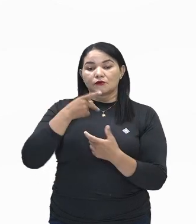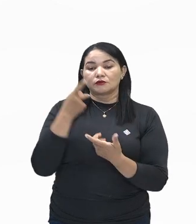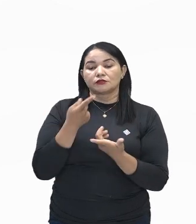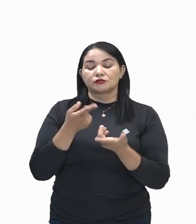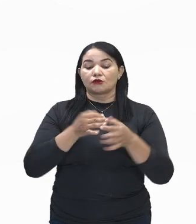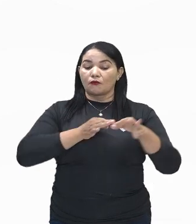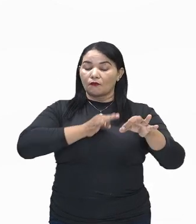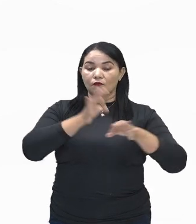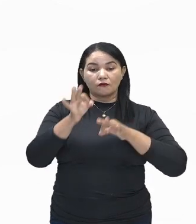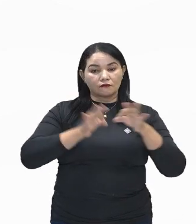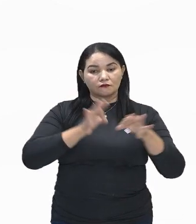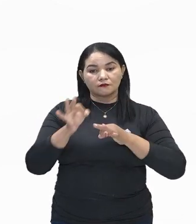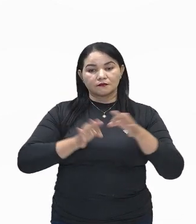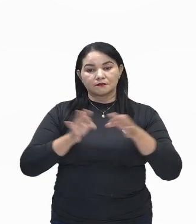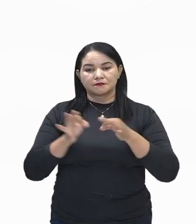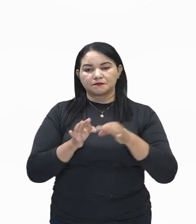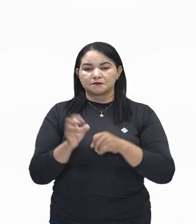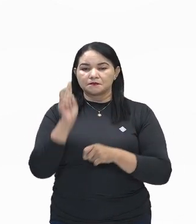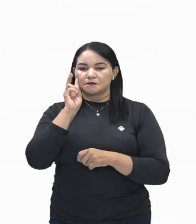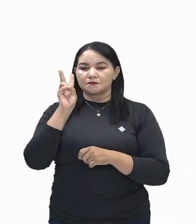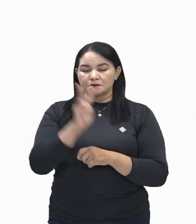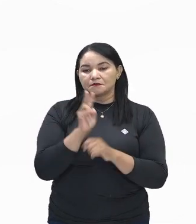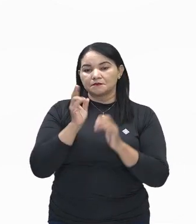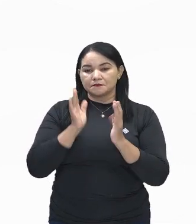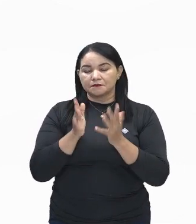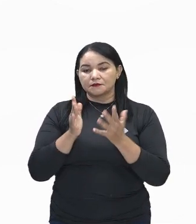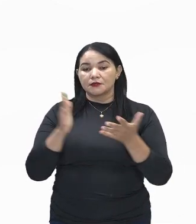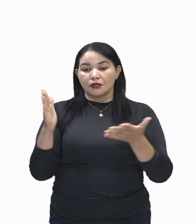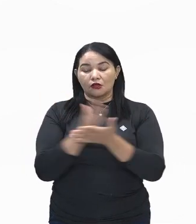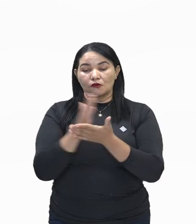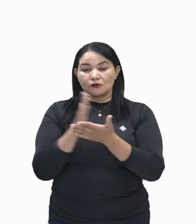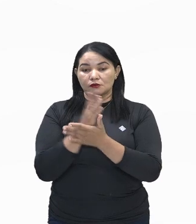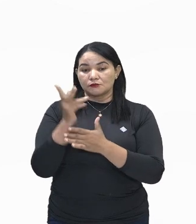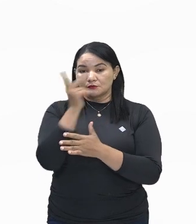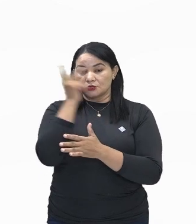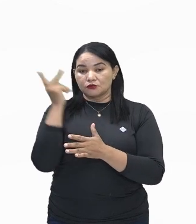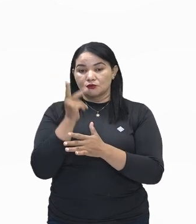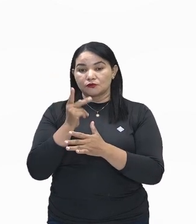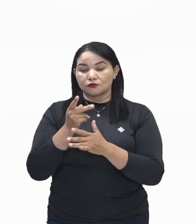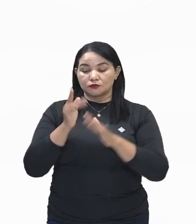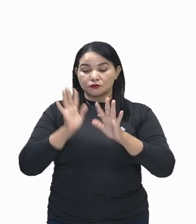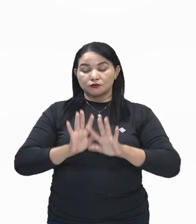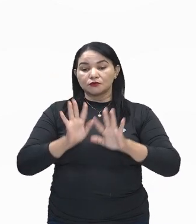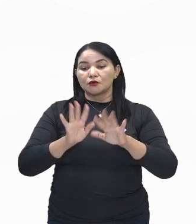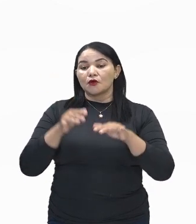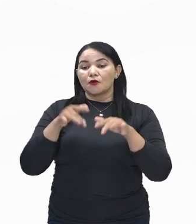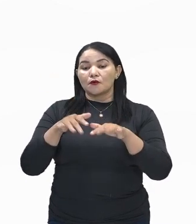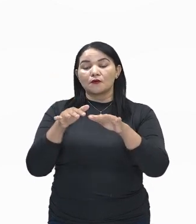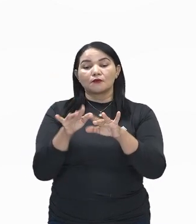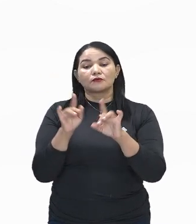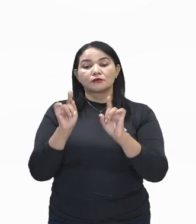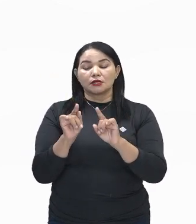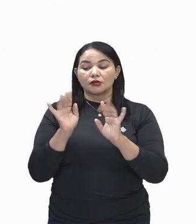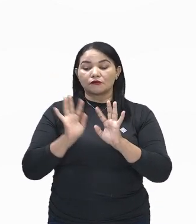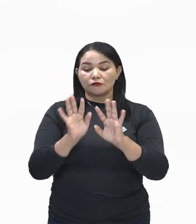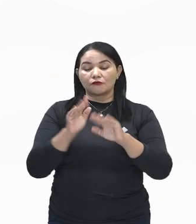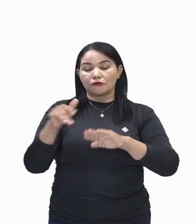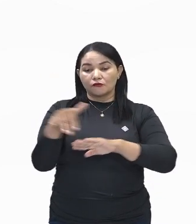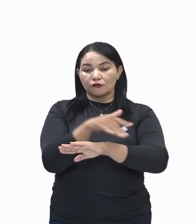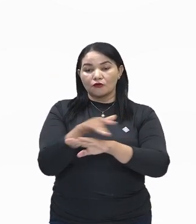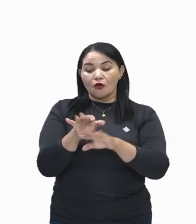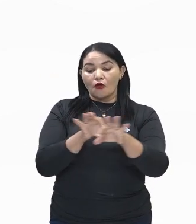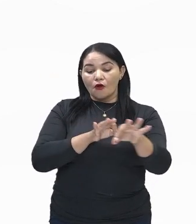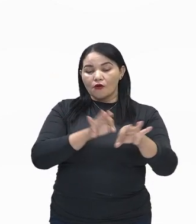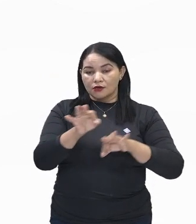ordeiras, né? Você vê por aí as pessoas paralisando, indo com faixas para a rua. Quando é uma coisa